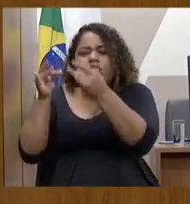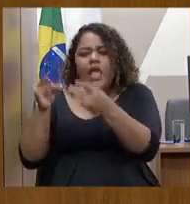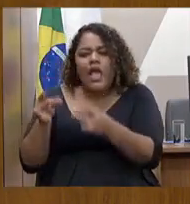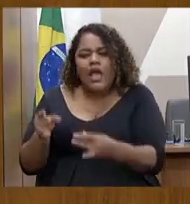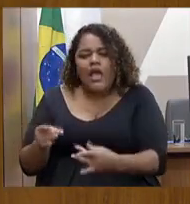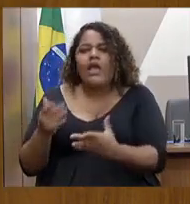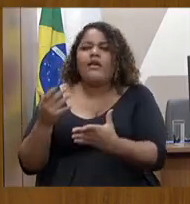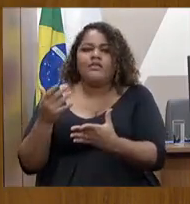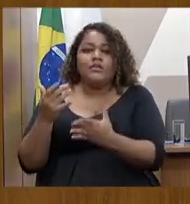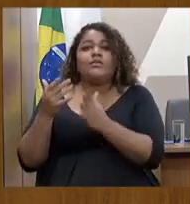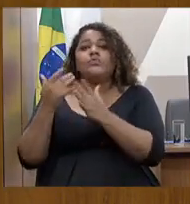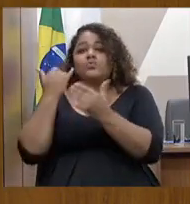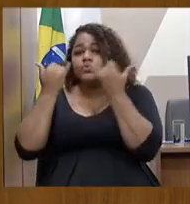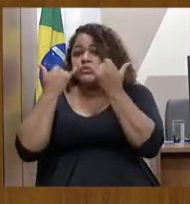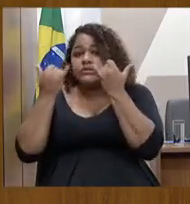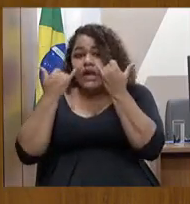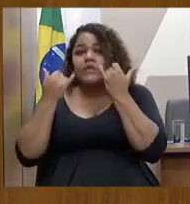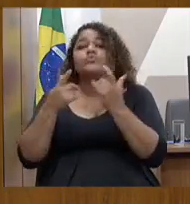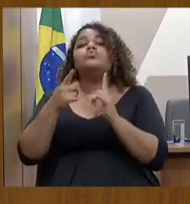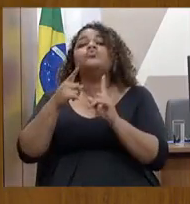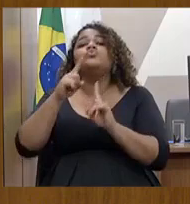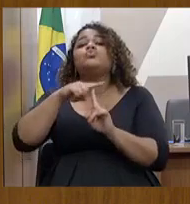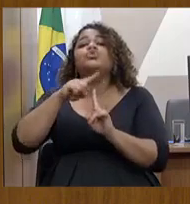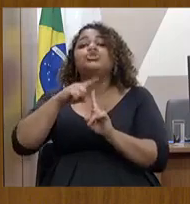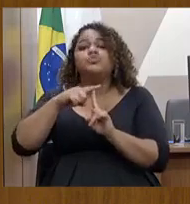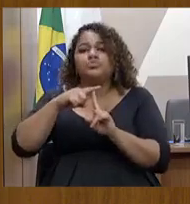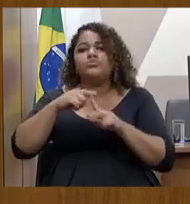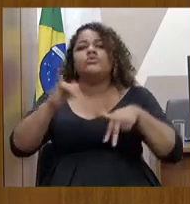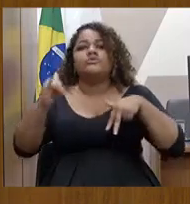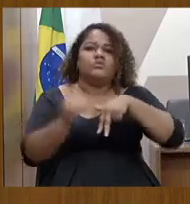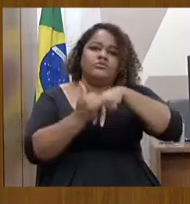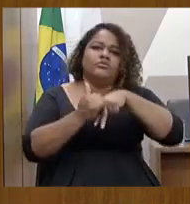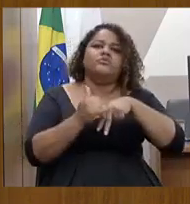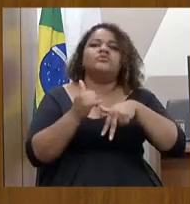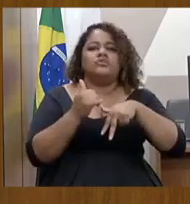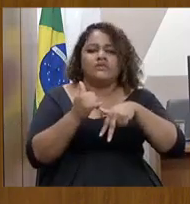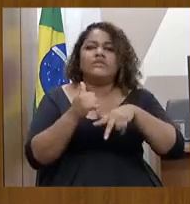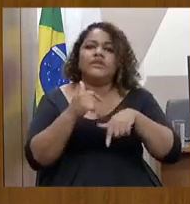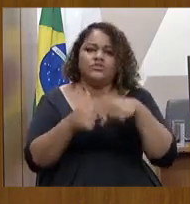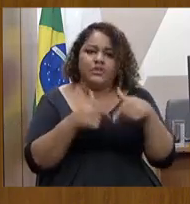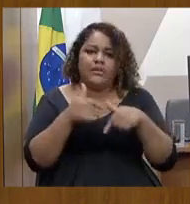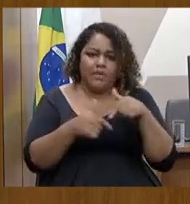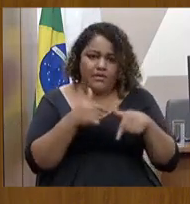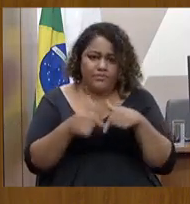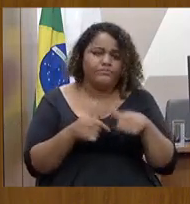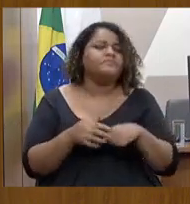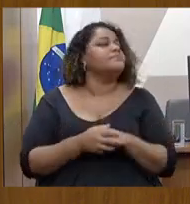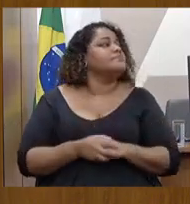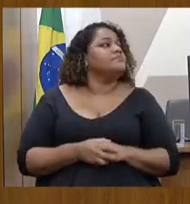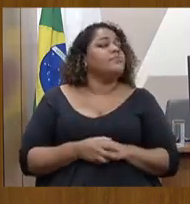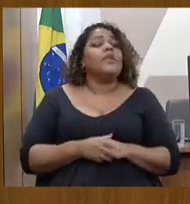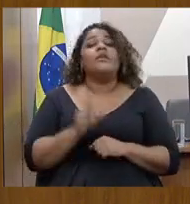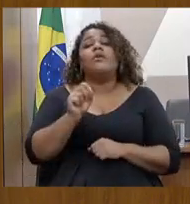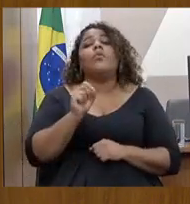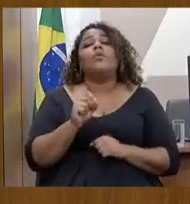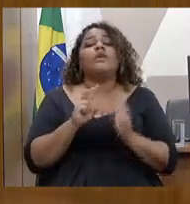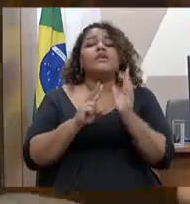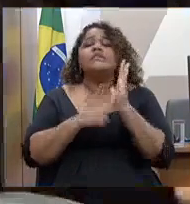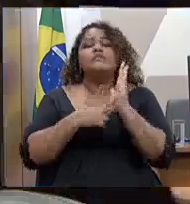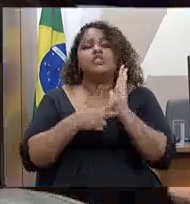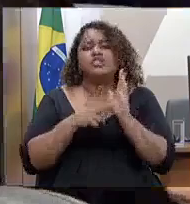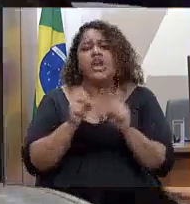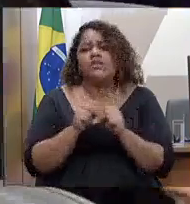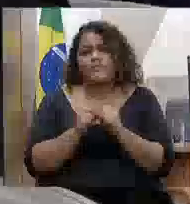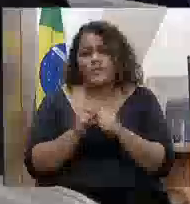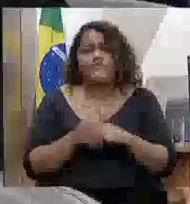aos números de acidentes típicos de trabalho o que que o sindicato faz E aí eu separei esse tempo para tratar sobre